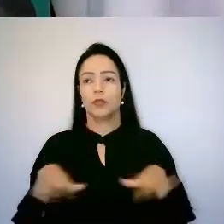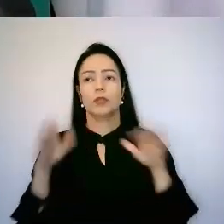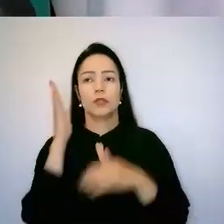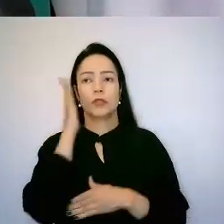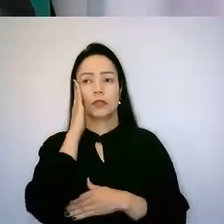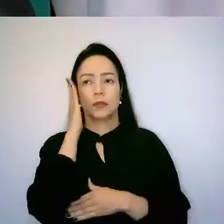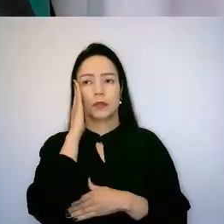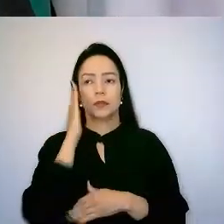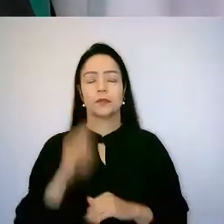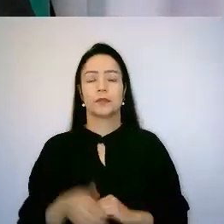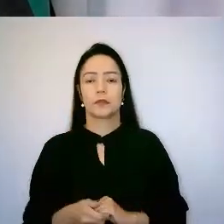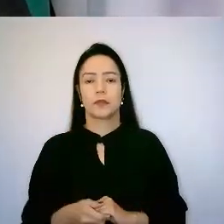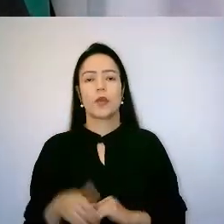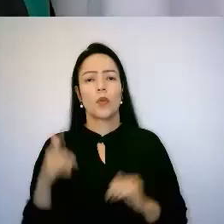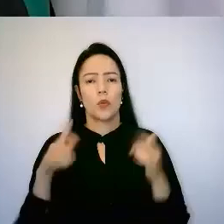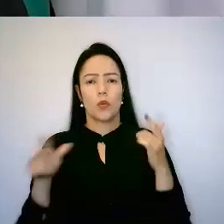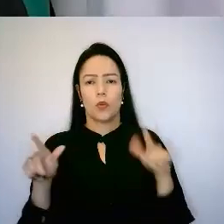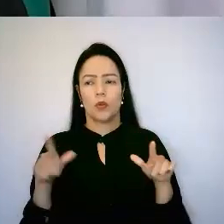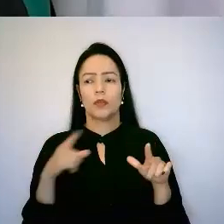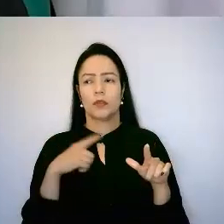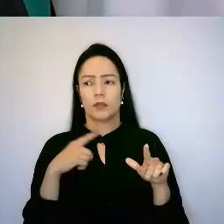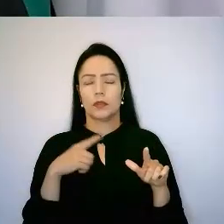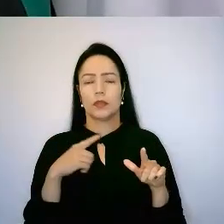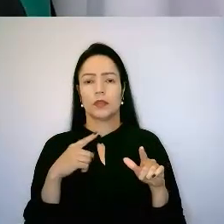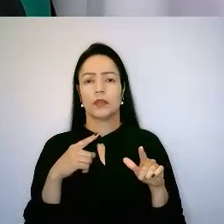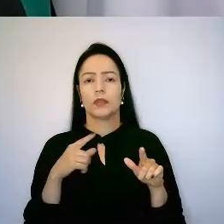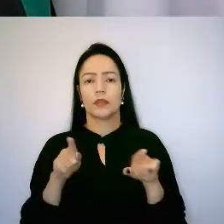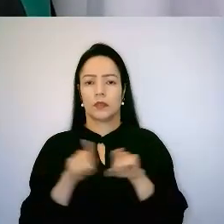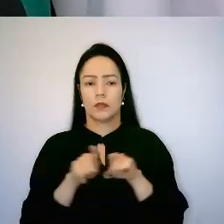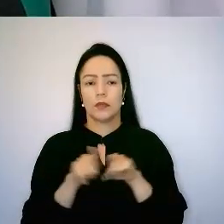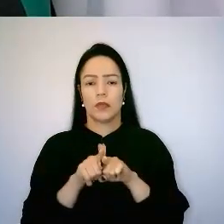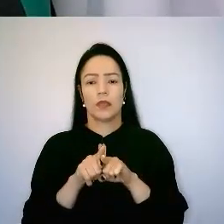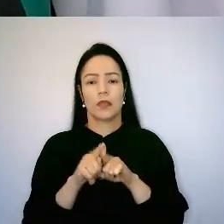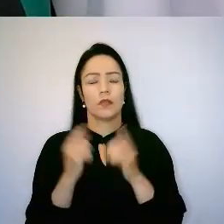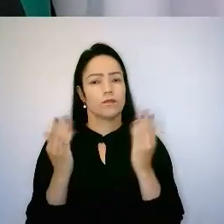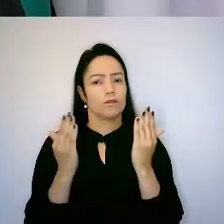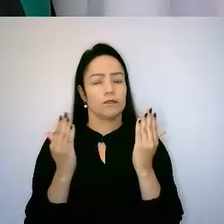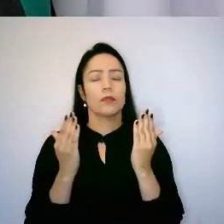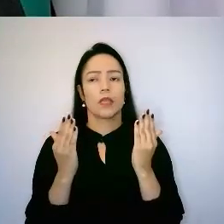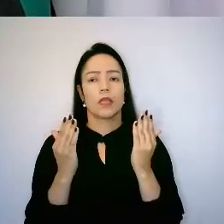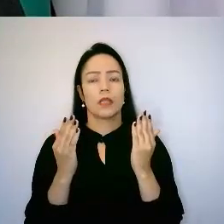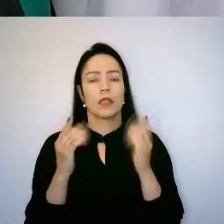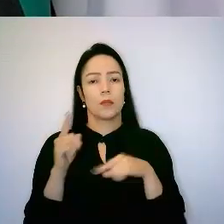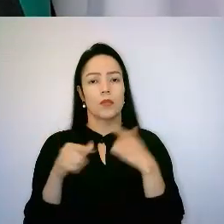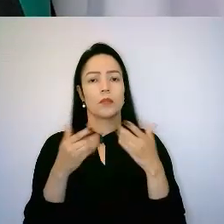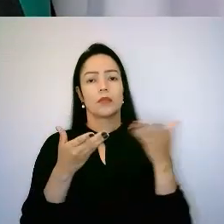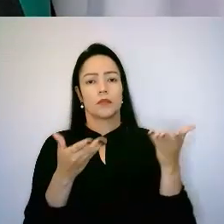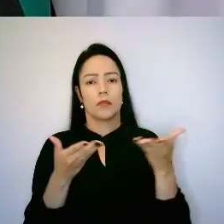parece que tem outros aí com suspensão também para já fazer a convocação